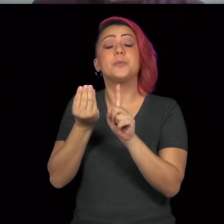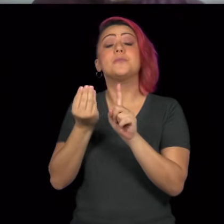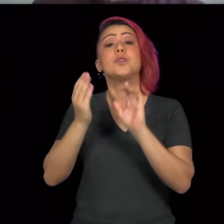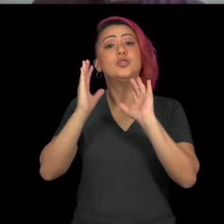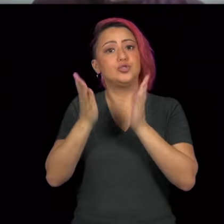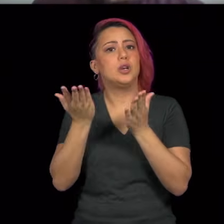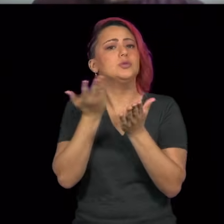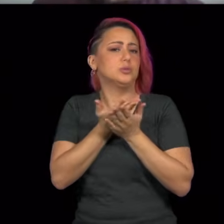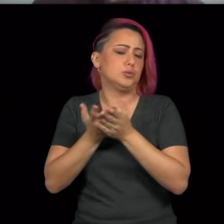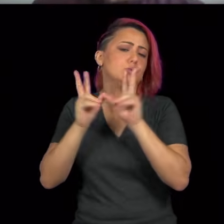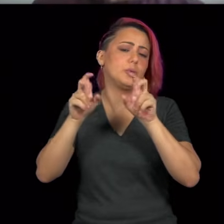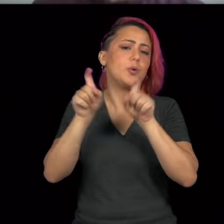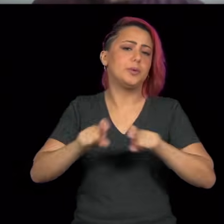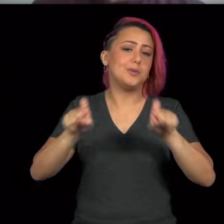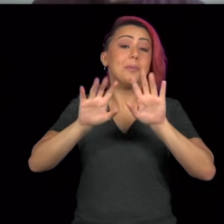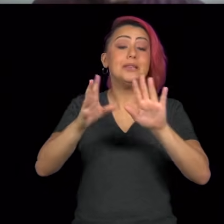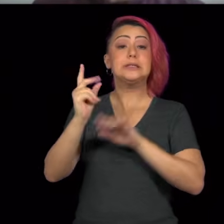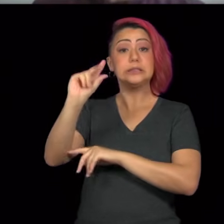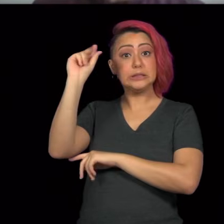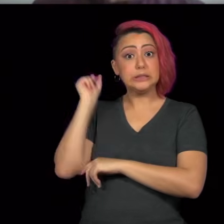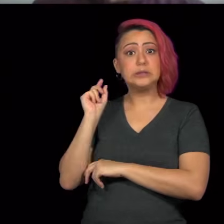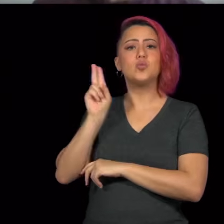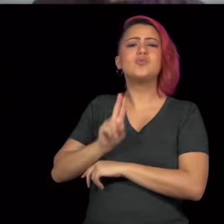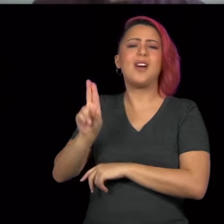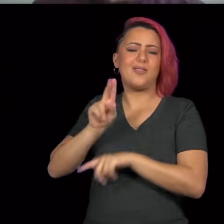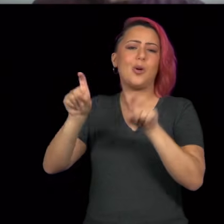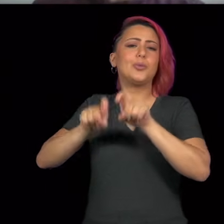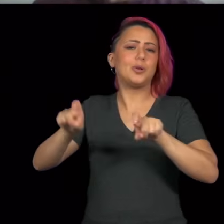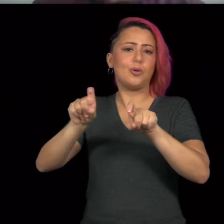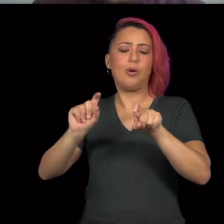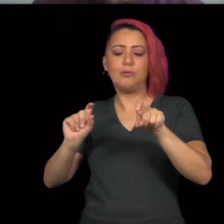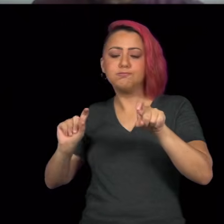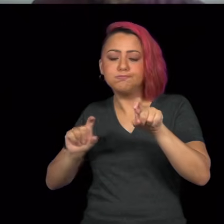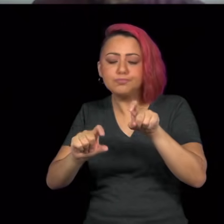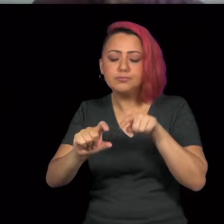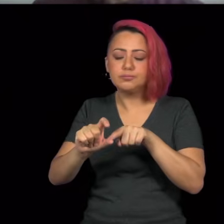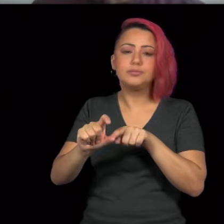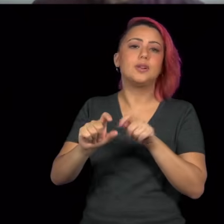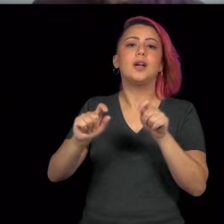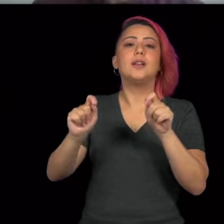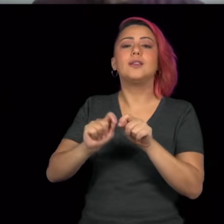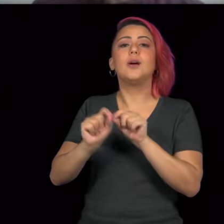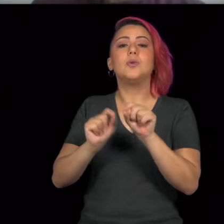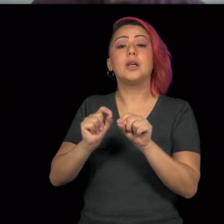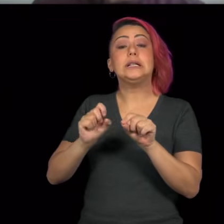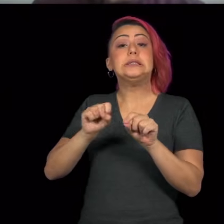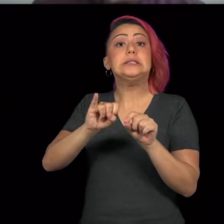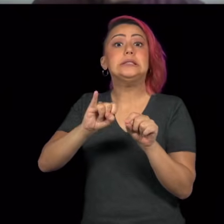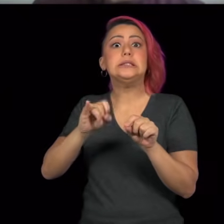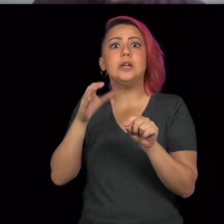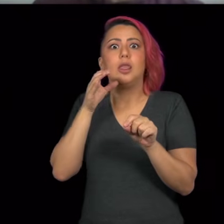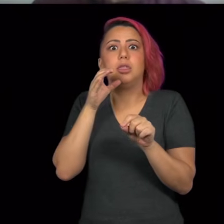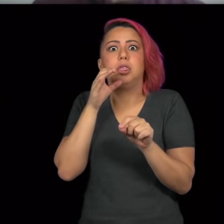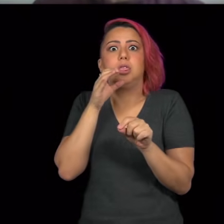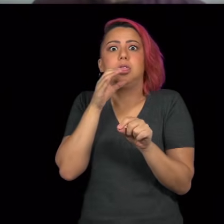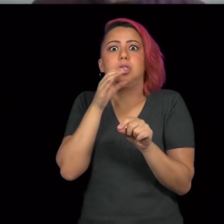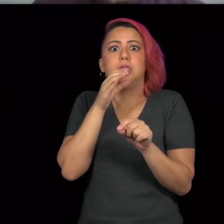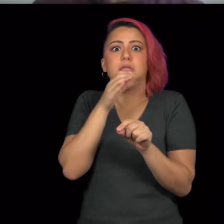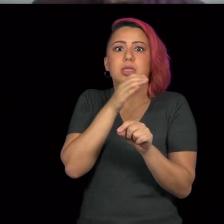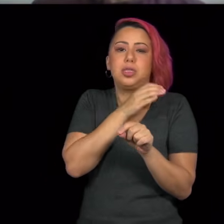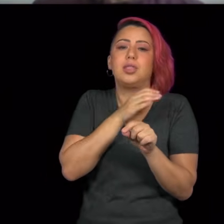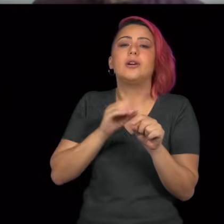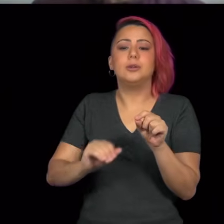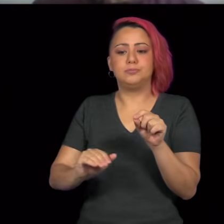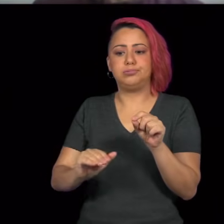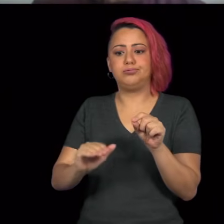computação, elas eram utilizadas nos primeiros computadores, mas dissipavam grande quantidade de calor, né? Falhavam, precisavam